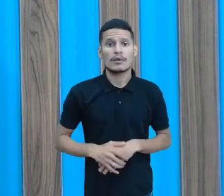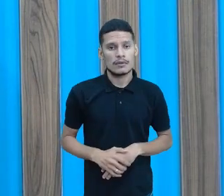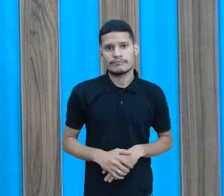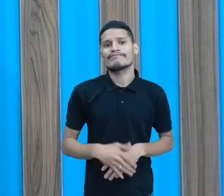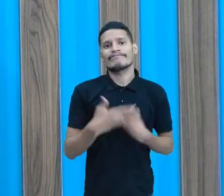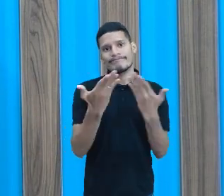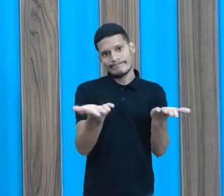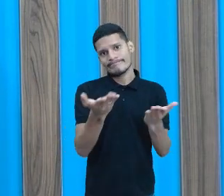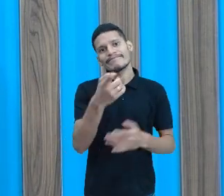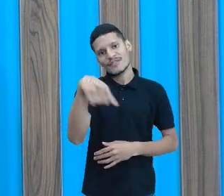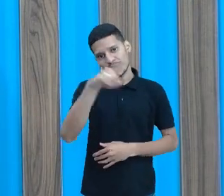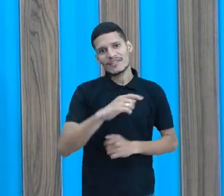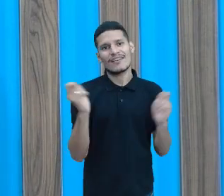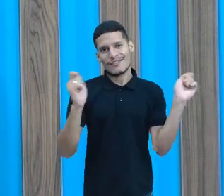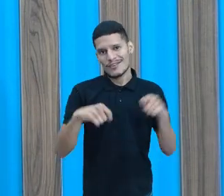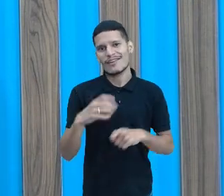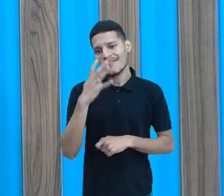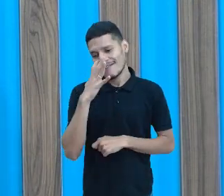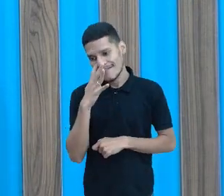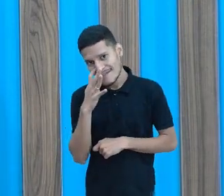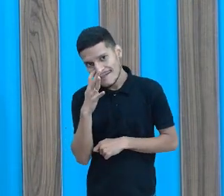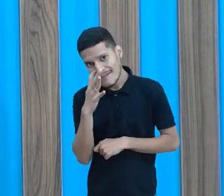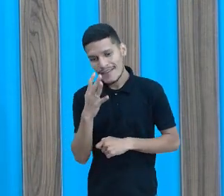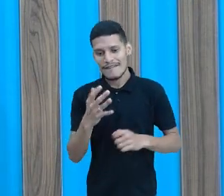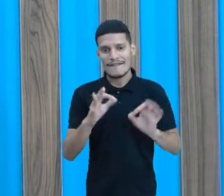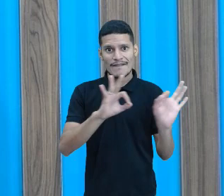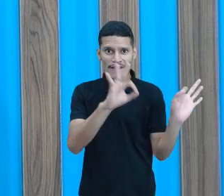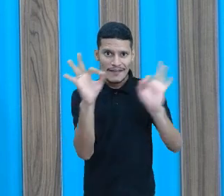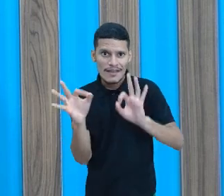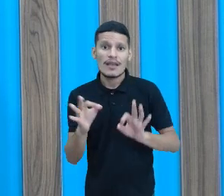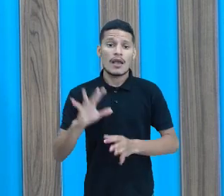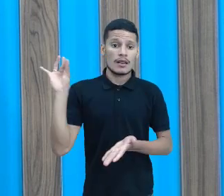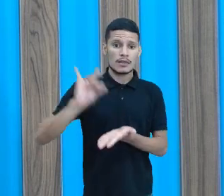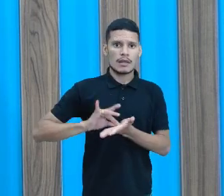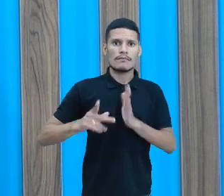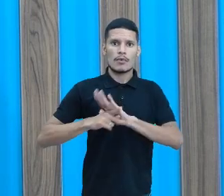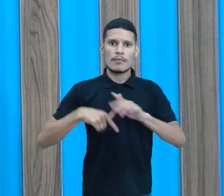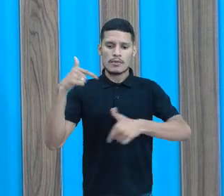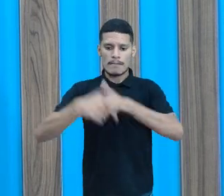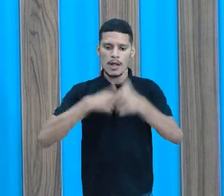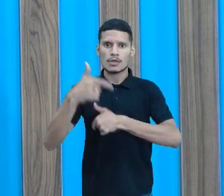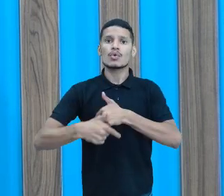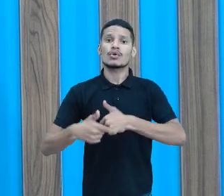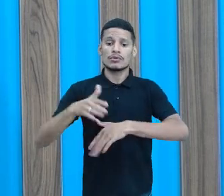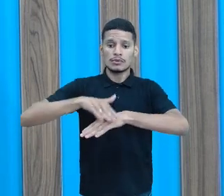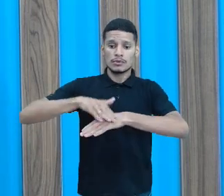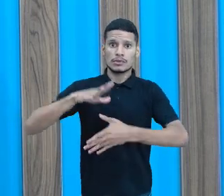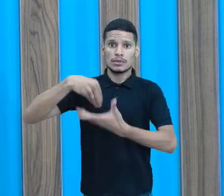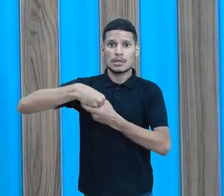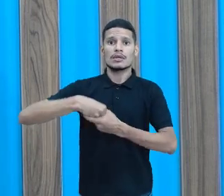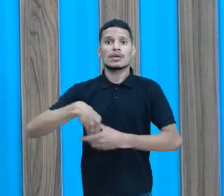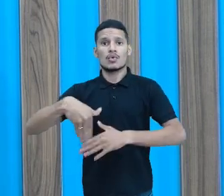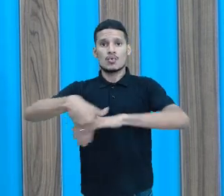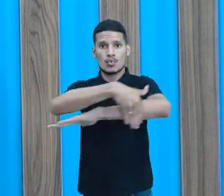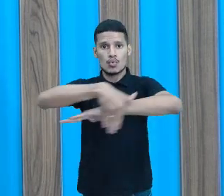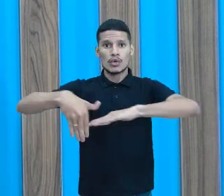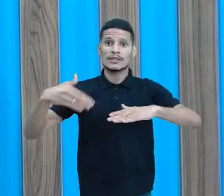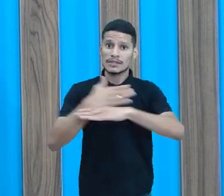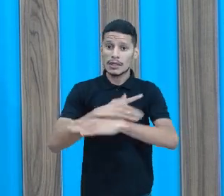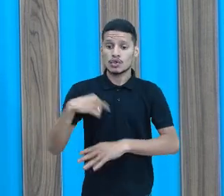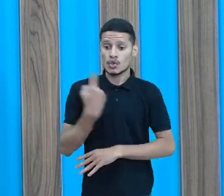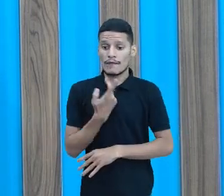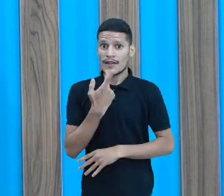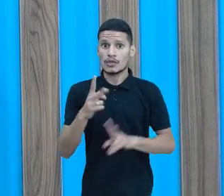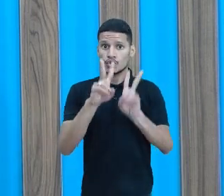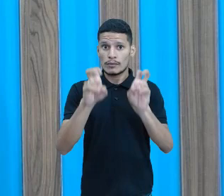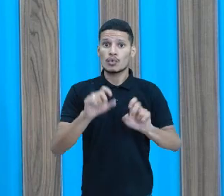Pois é, gente. Então vocês puderam acompanhar um pouco da realidade dos trabalhadores e trabalhadoras que atuam nas ruas da cidade. Nós estamos falando aqui sobre essa